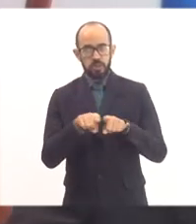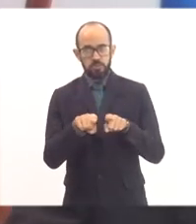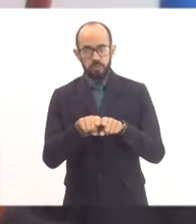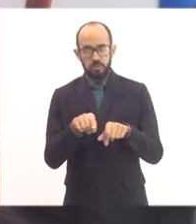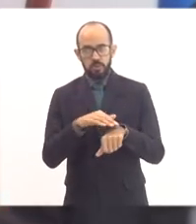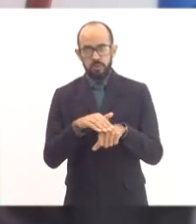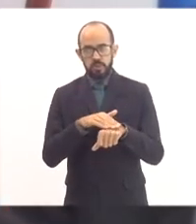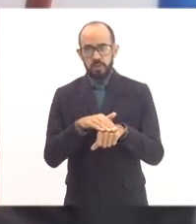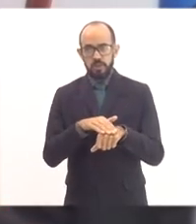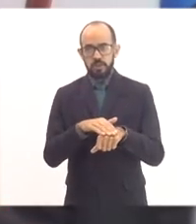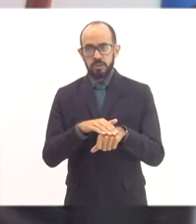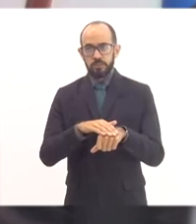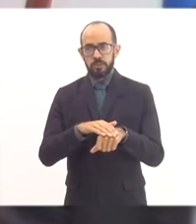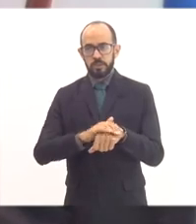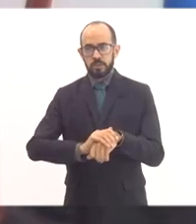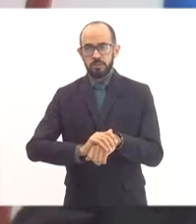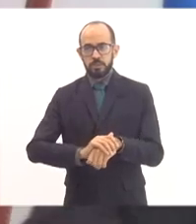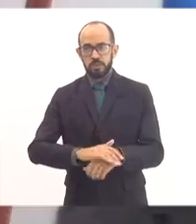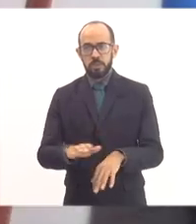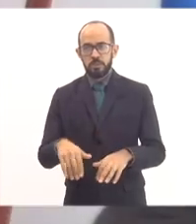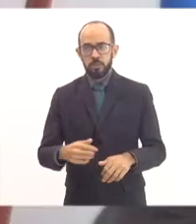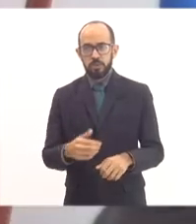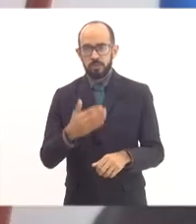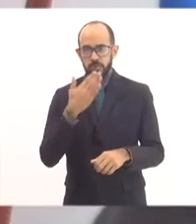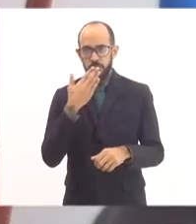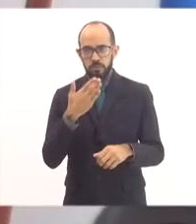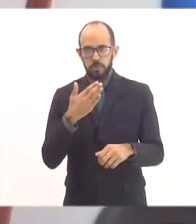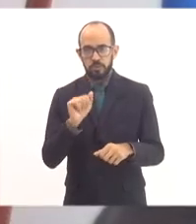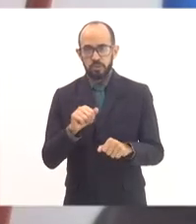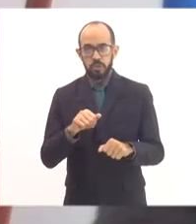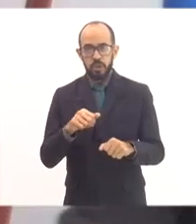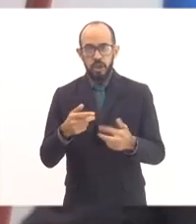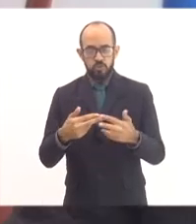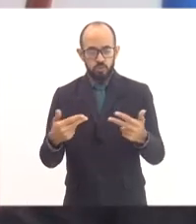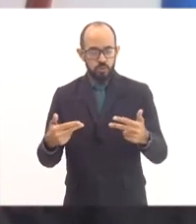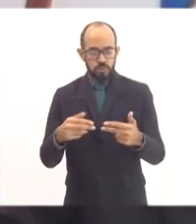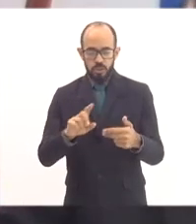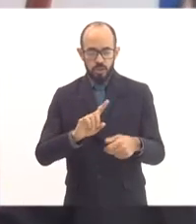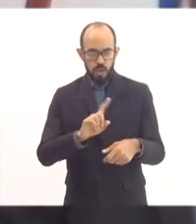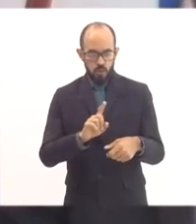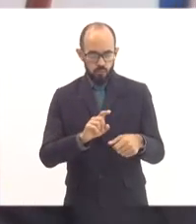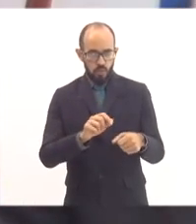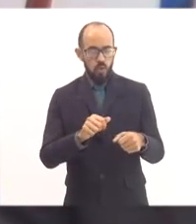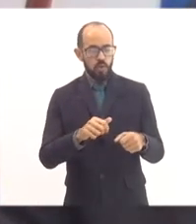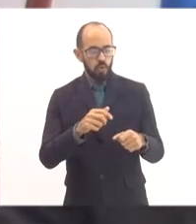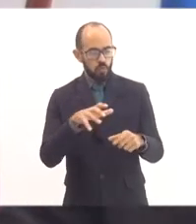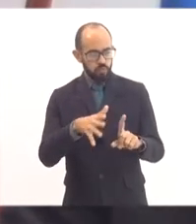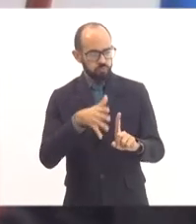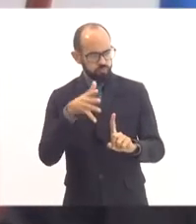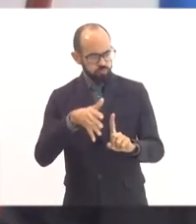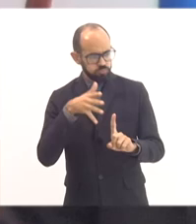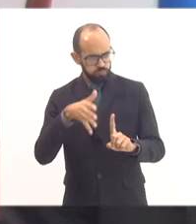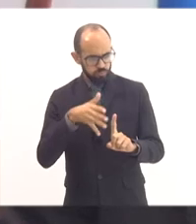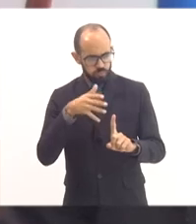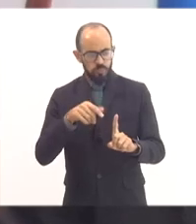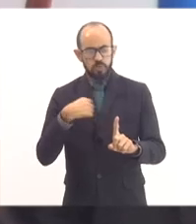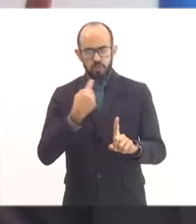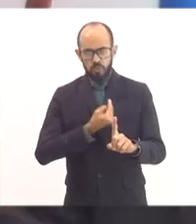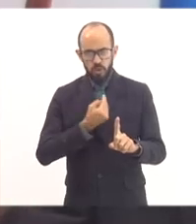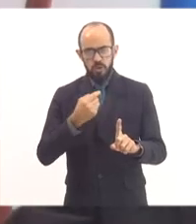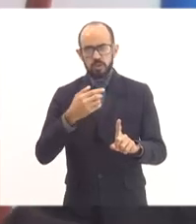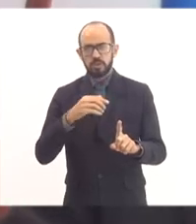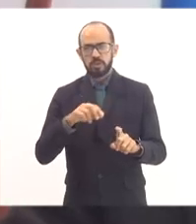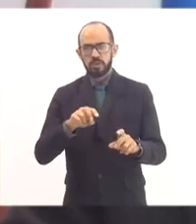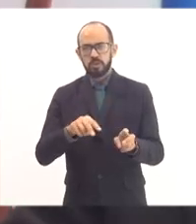Rocha comigo, com o Alberto. Vou pedir objetividade para os casos que não foram contemplados, que a gente possa dar um encaminhamento e pedir